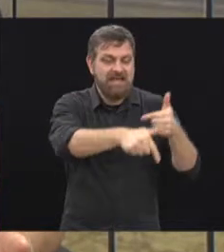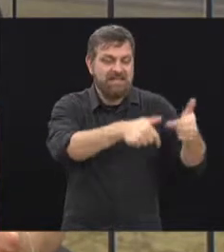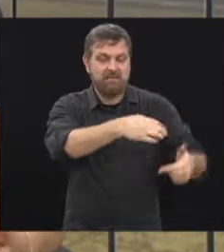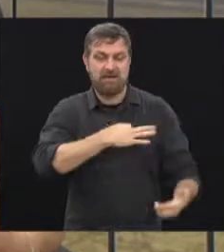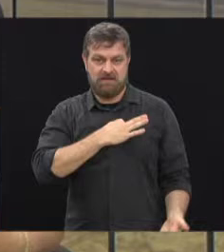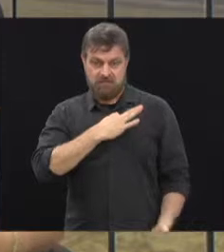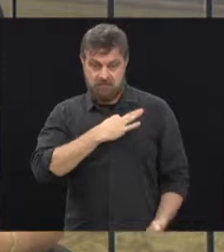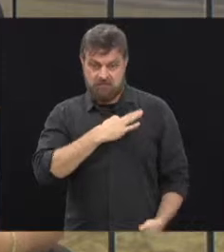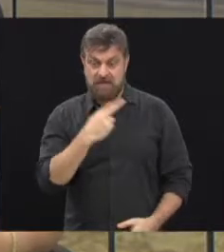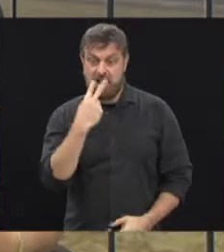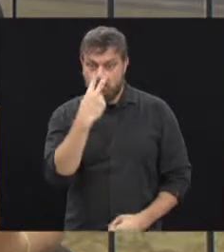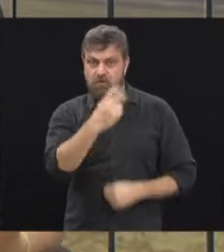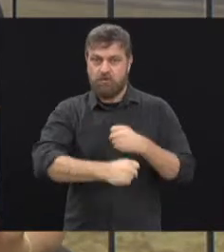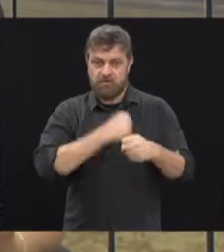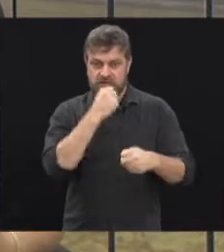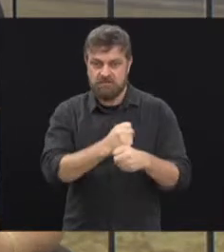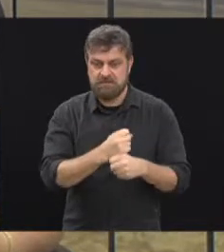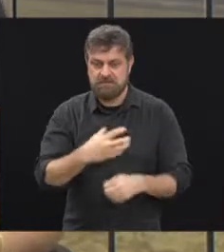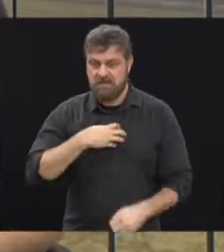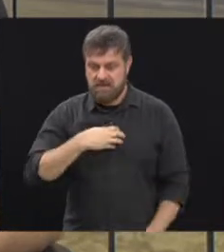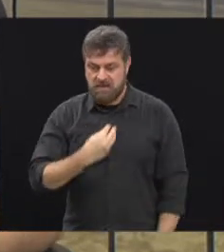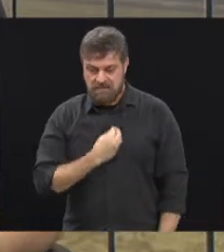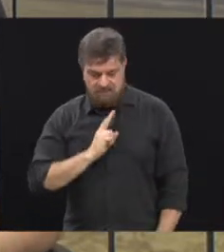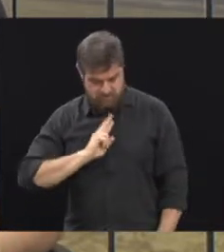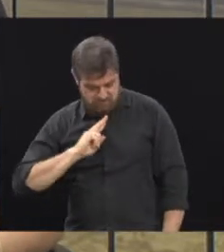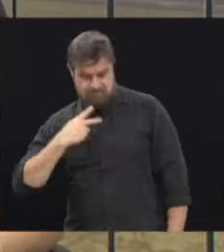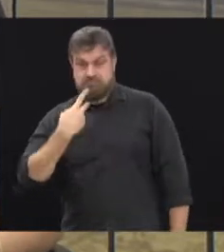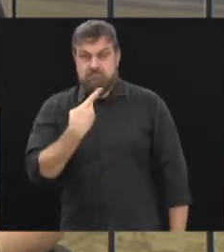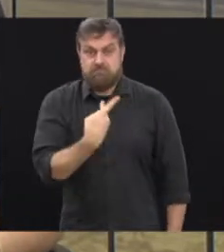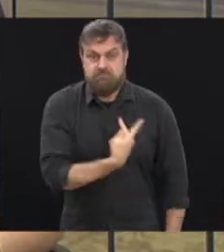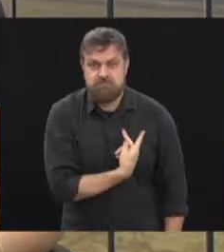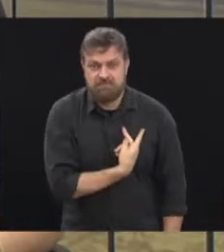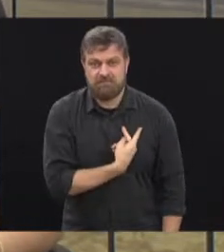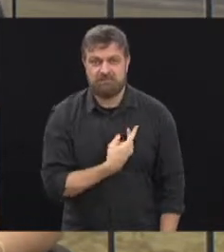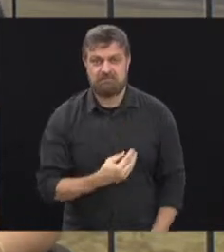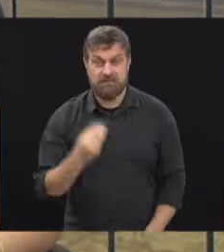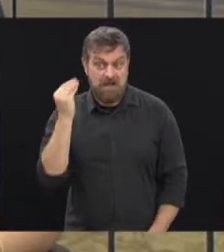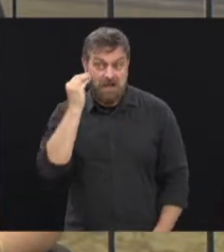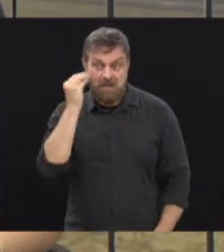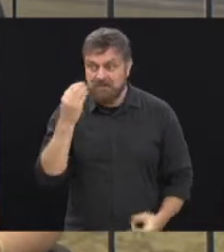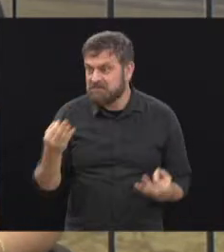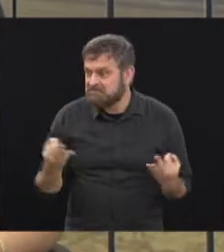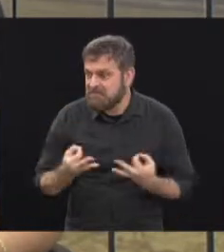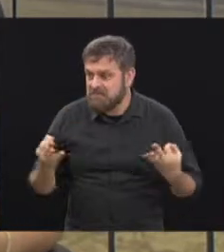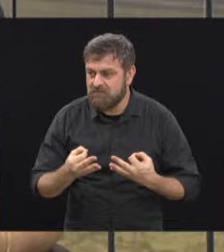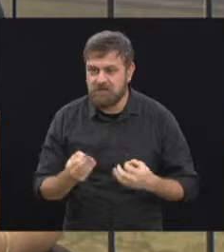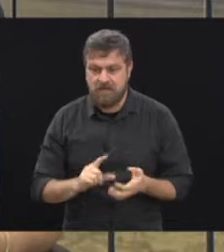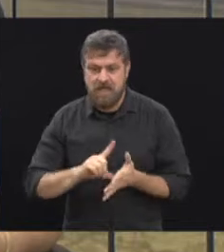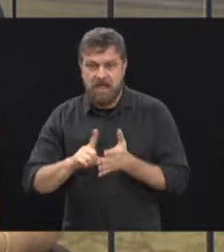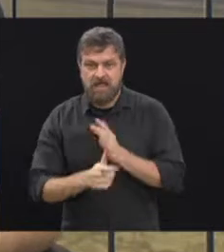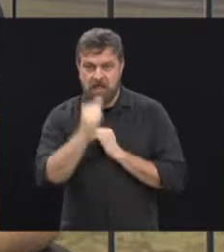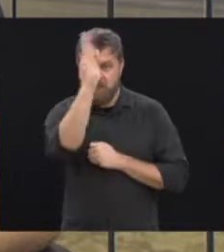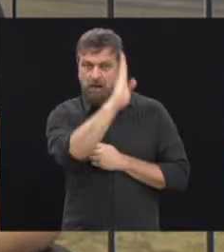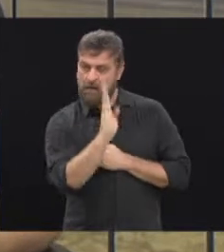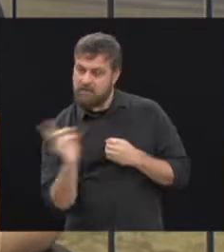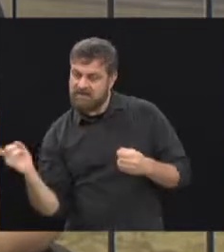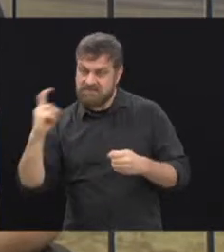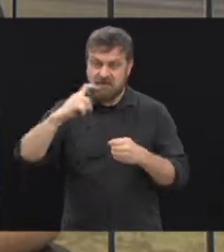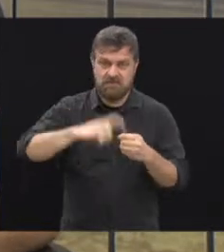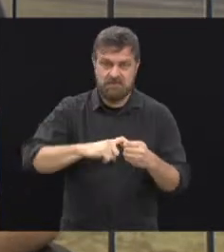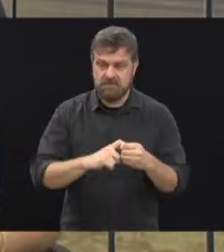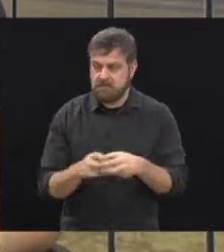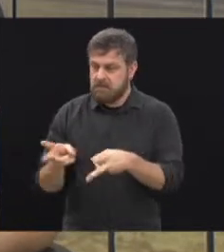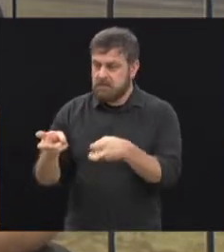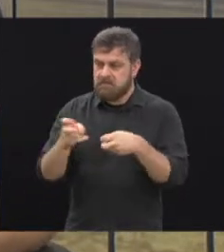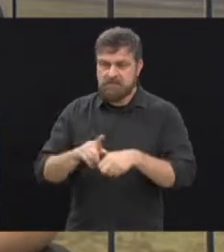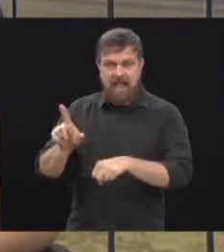2 anos e me transformou muito, foi muito incrível assim, a experiência. E quando eu voltei para o Brasil, eu sentia que as agências